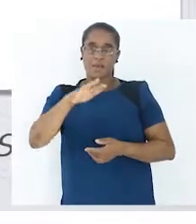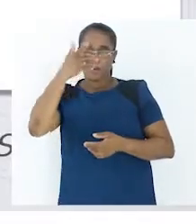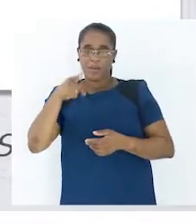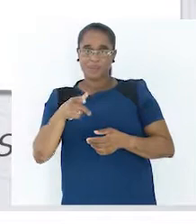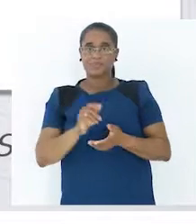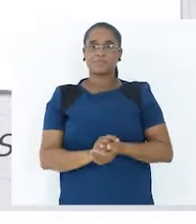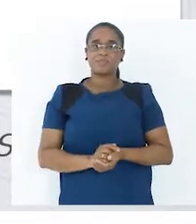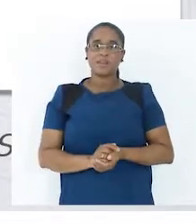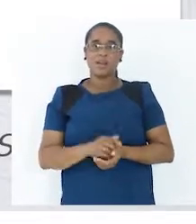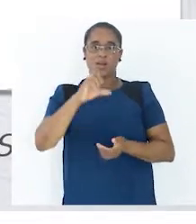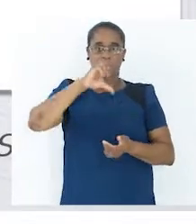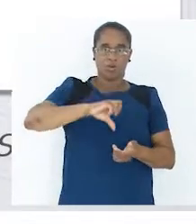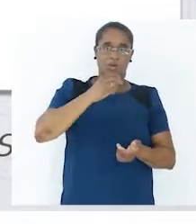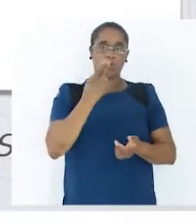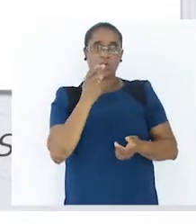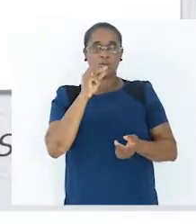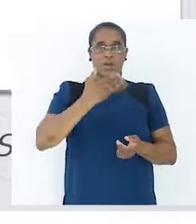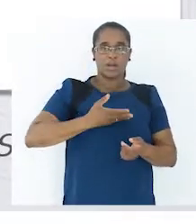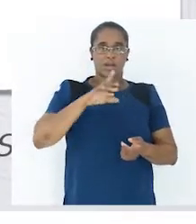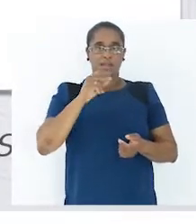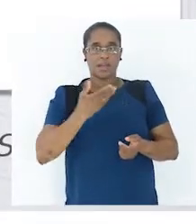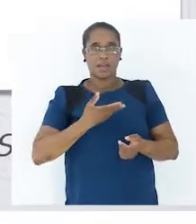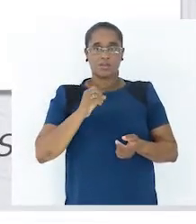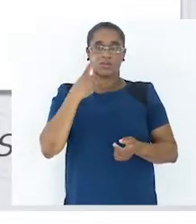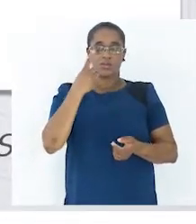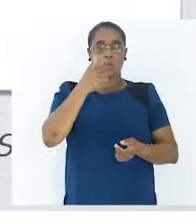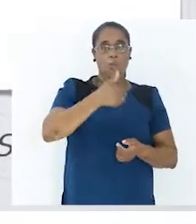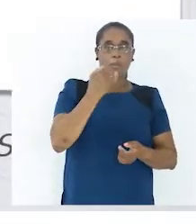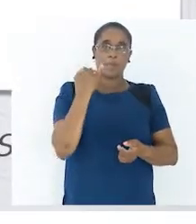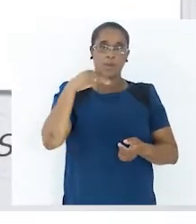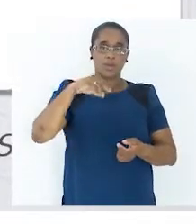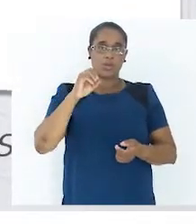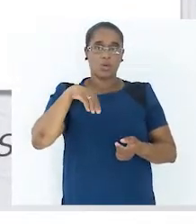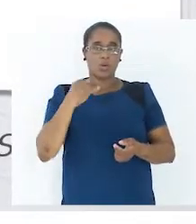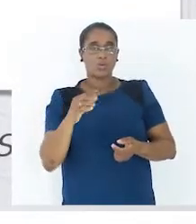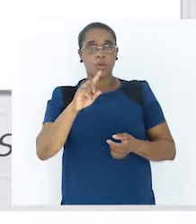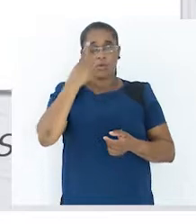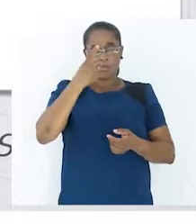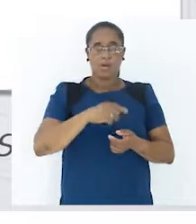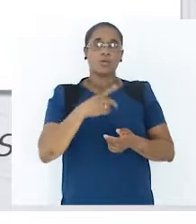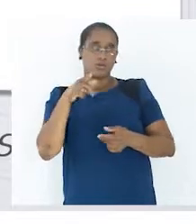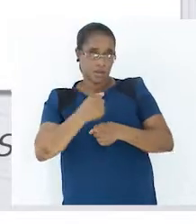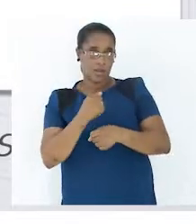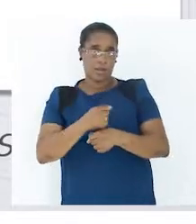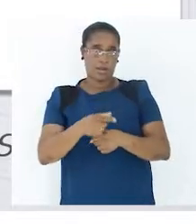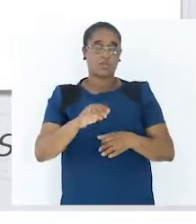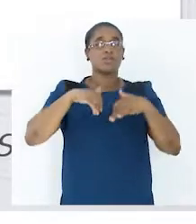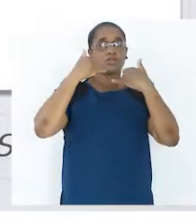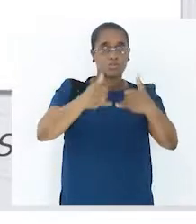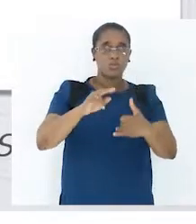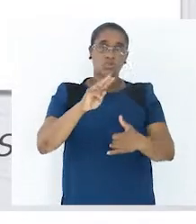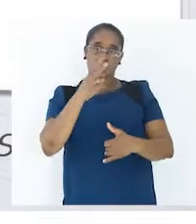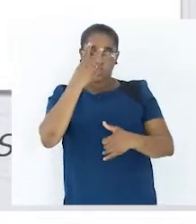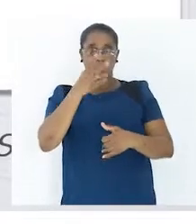Quadrado de um binómio. É o primeiro caso notável que nós vamos rever. De seguida vamos ver o segundo caso notável, que é o